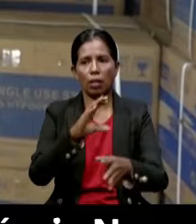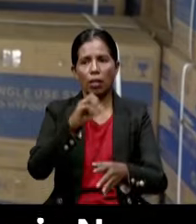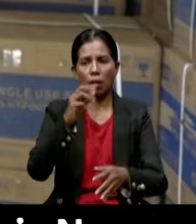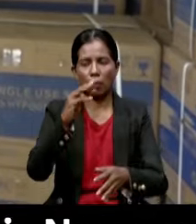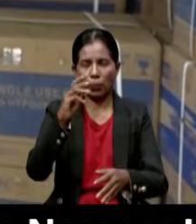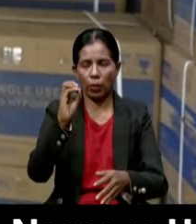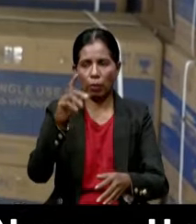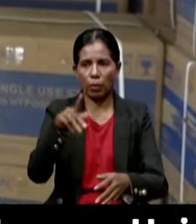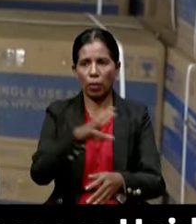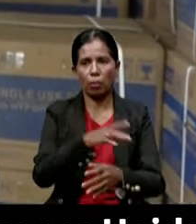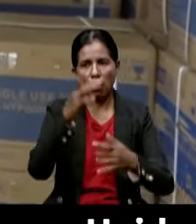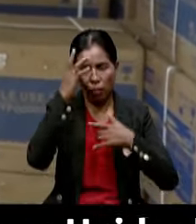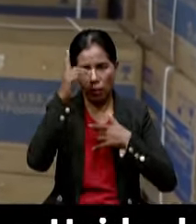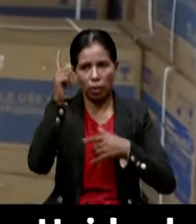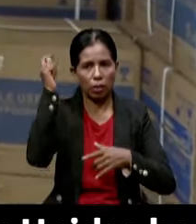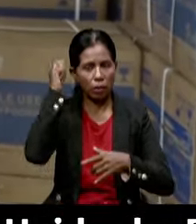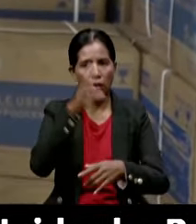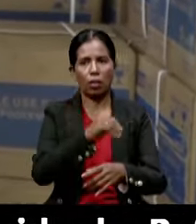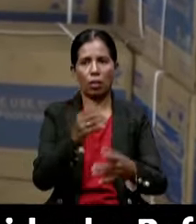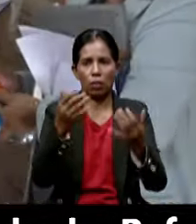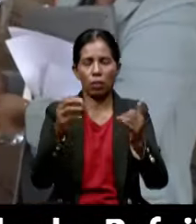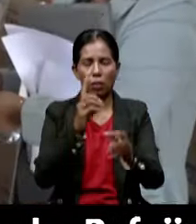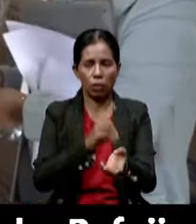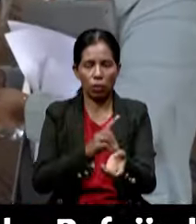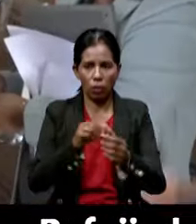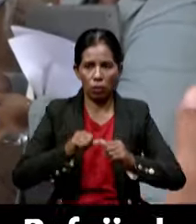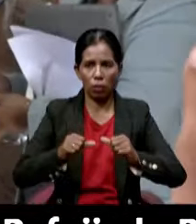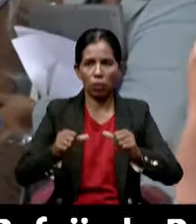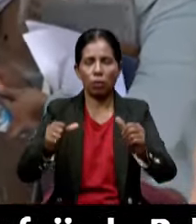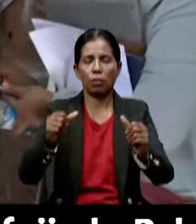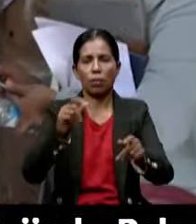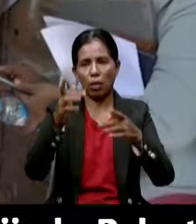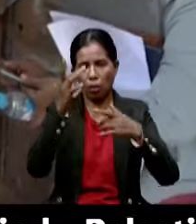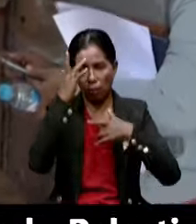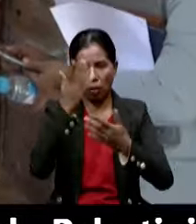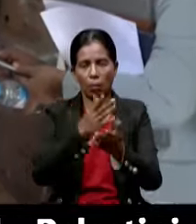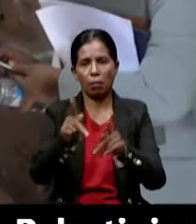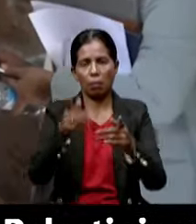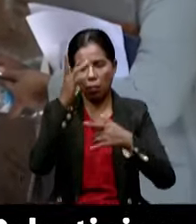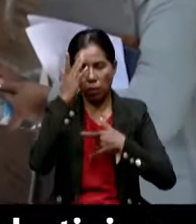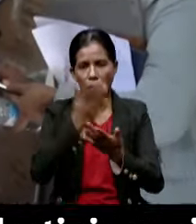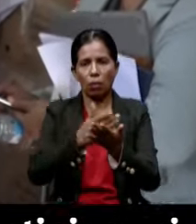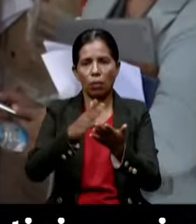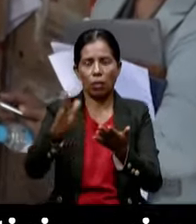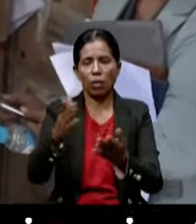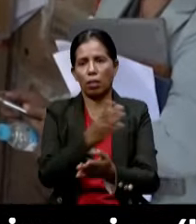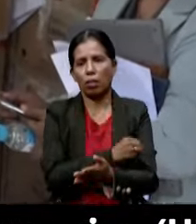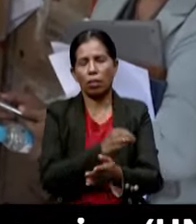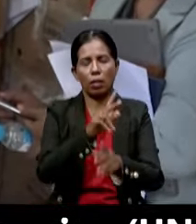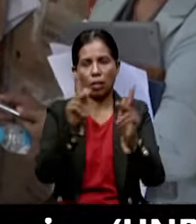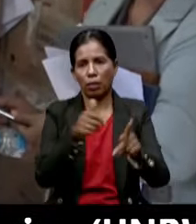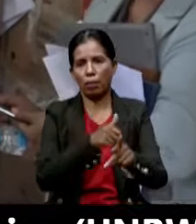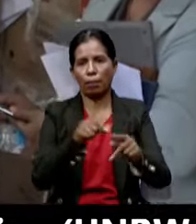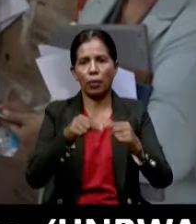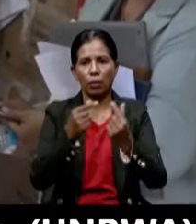pril, vai moras tensão, nebe to horas ne, médico continua, for receita para paciente, só sair a farmácia privada sirã. Também a equipa conjunta